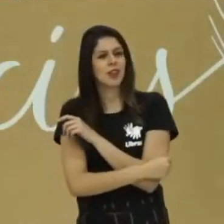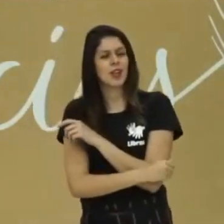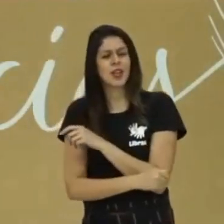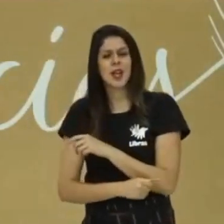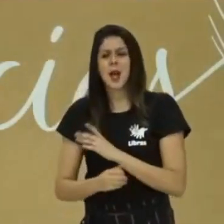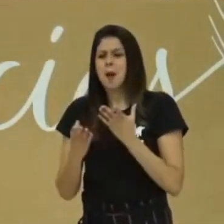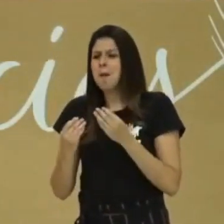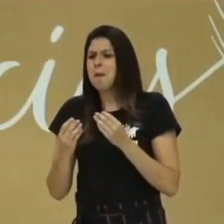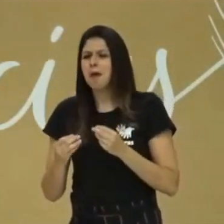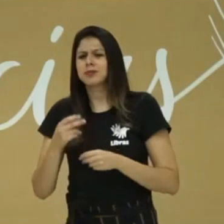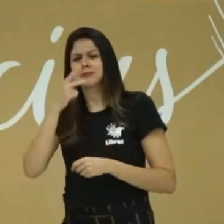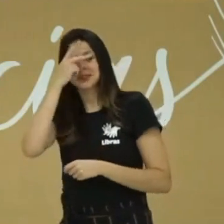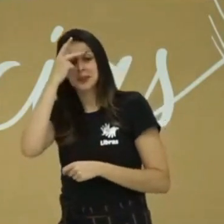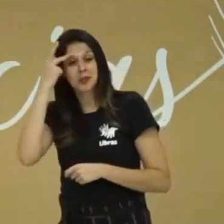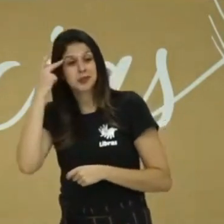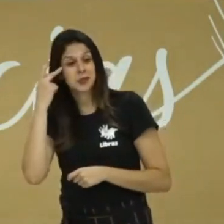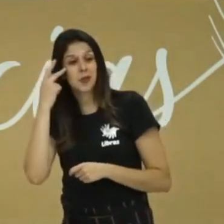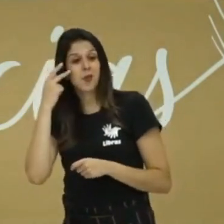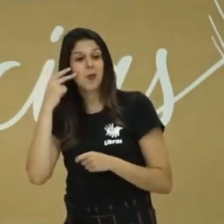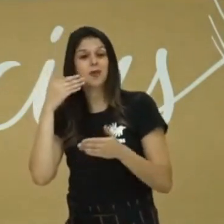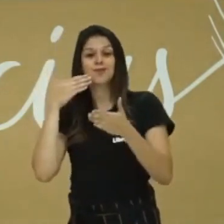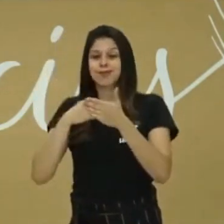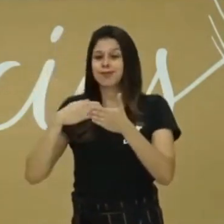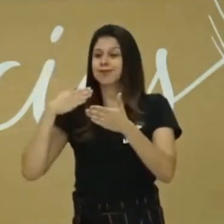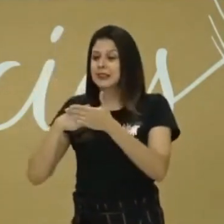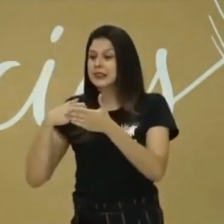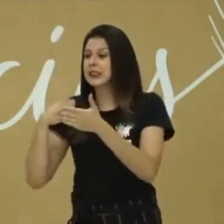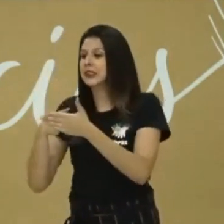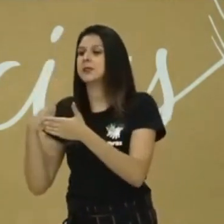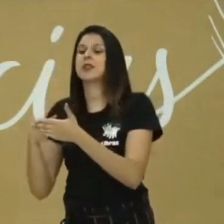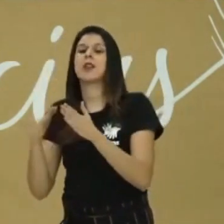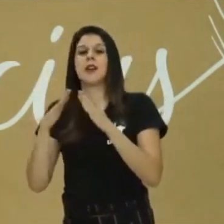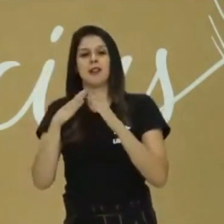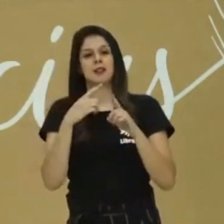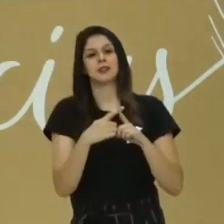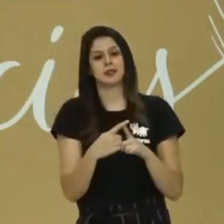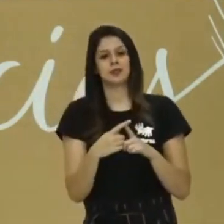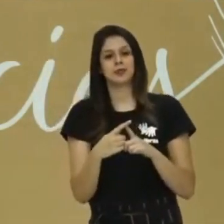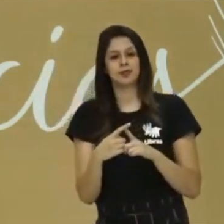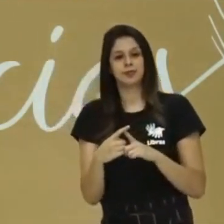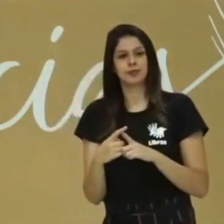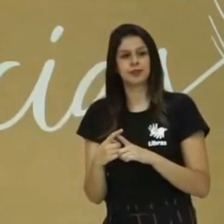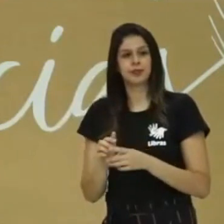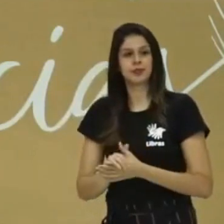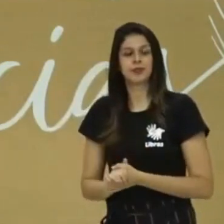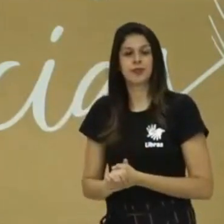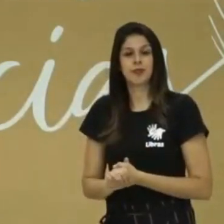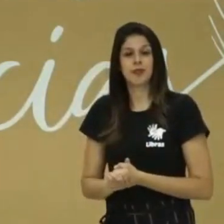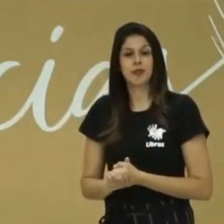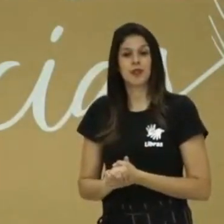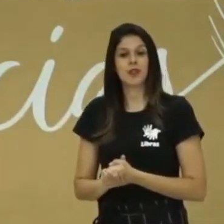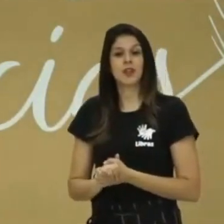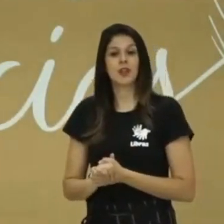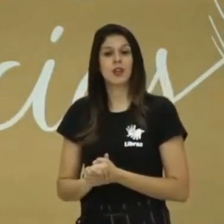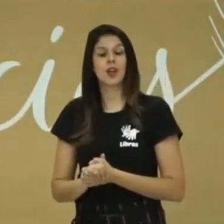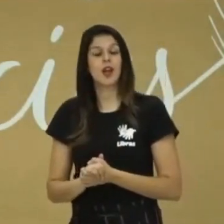ele é um esforço conjunto para fazer calar a voz dos conservadores no mundo e quem